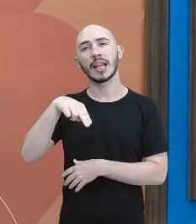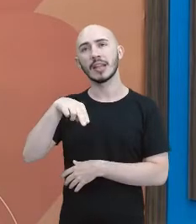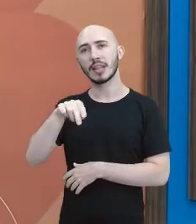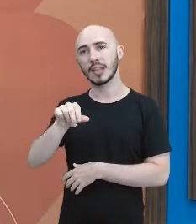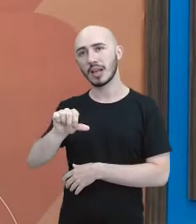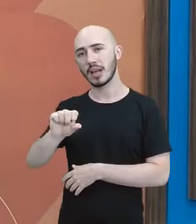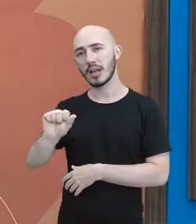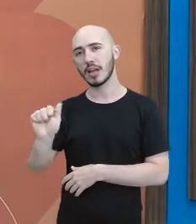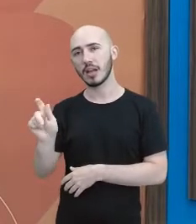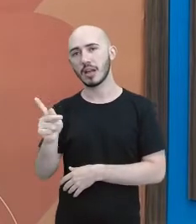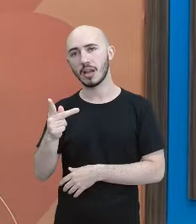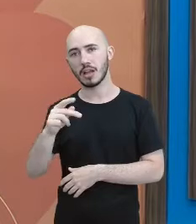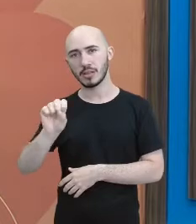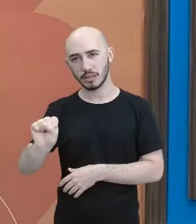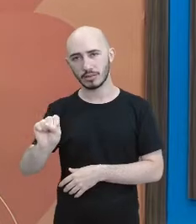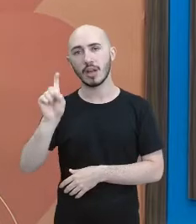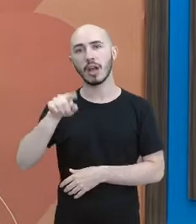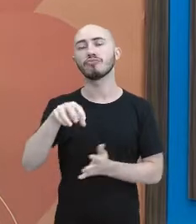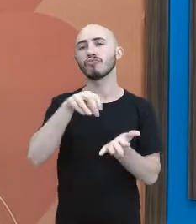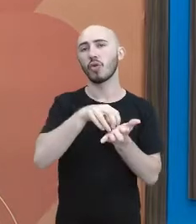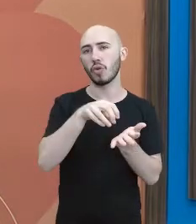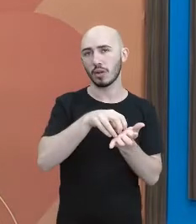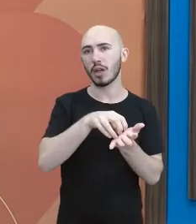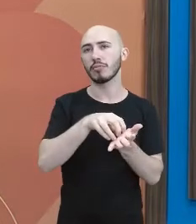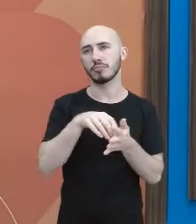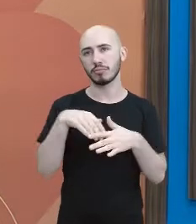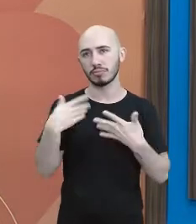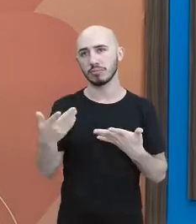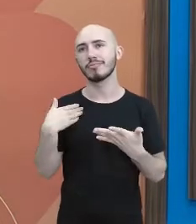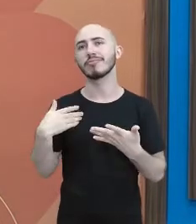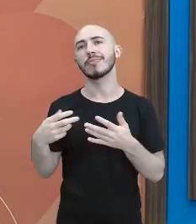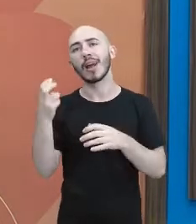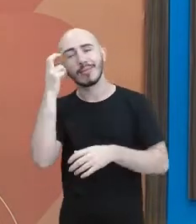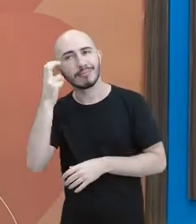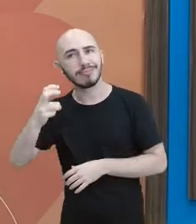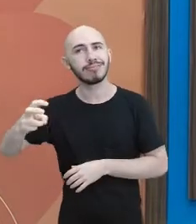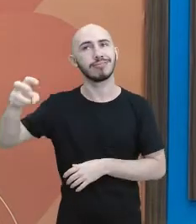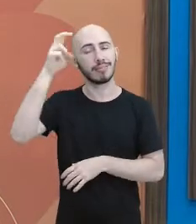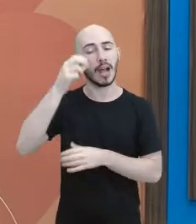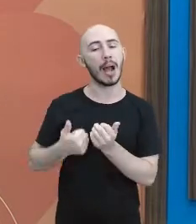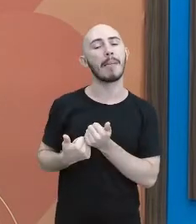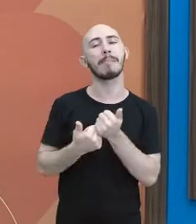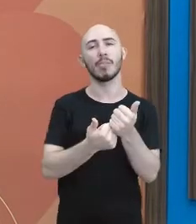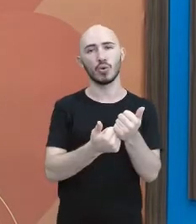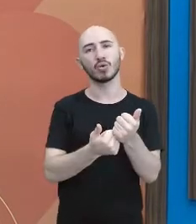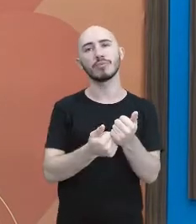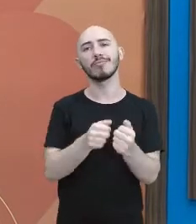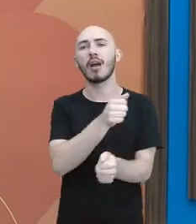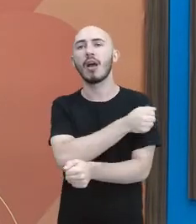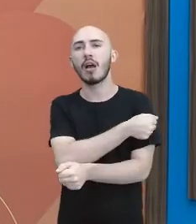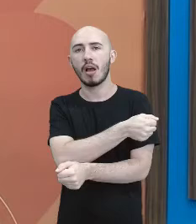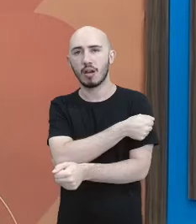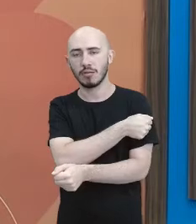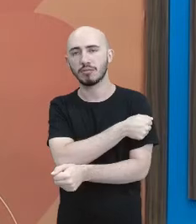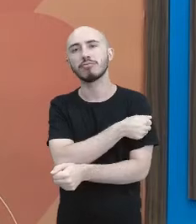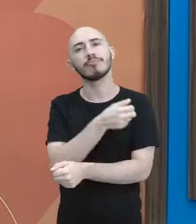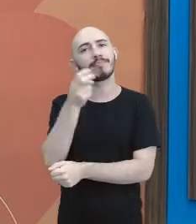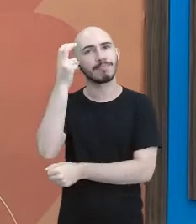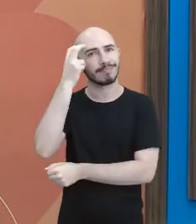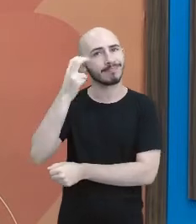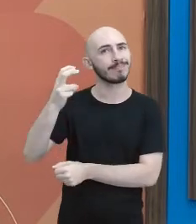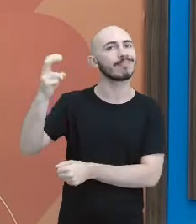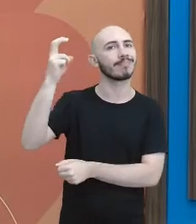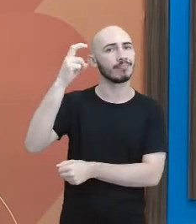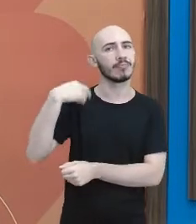de atividades, eles são responsáveis por isso, por dar suporte aos estudantes. Ele dá